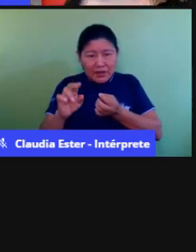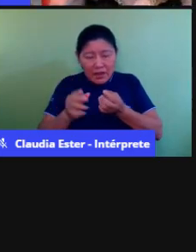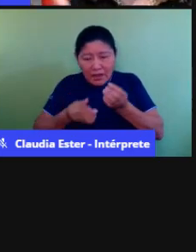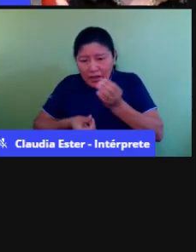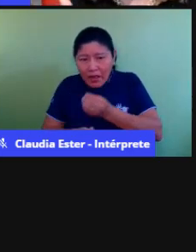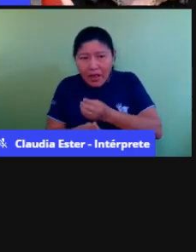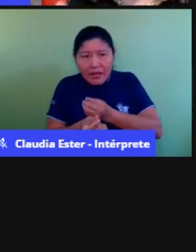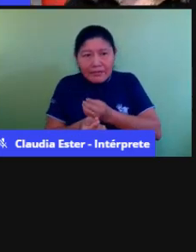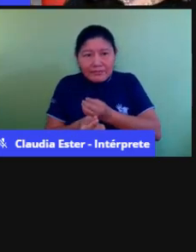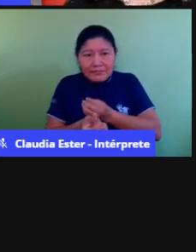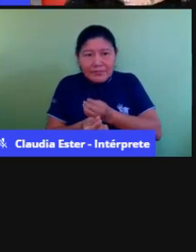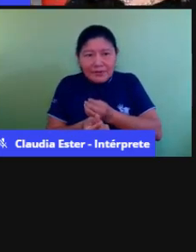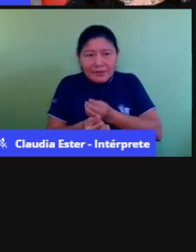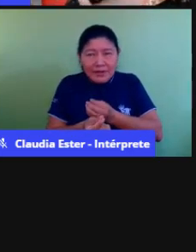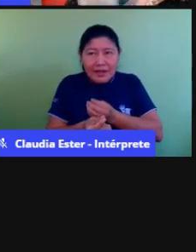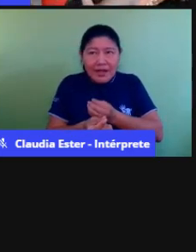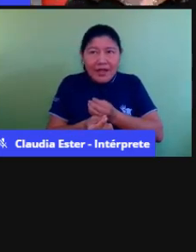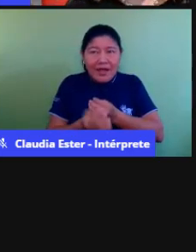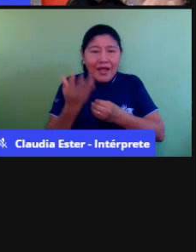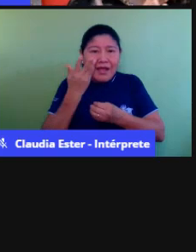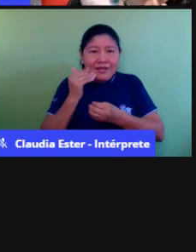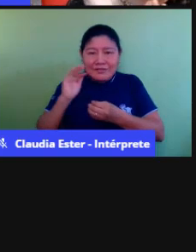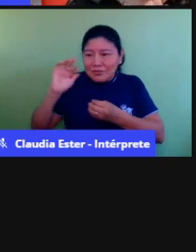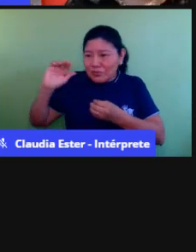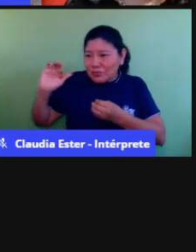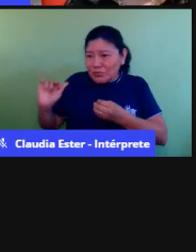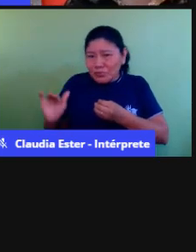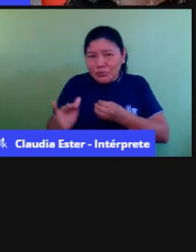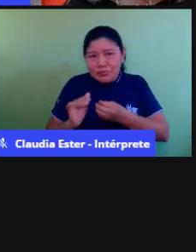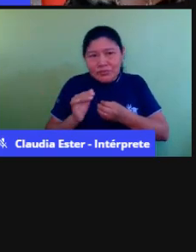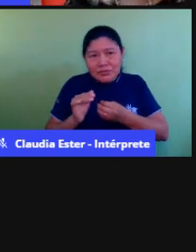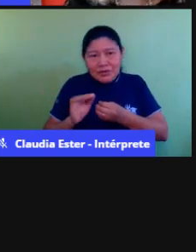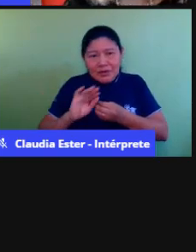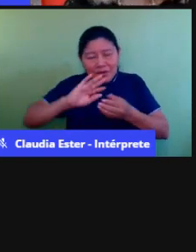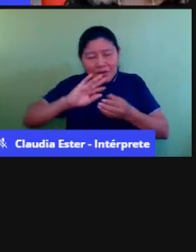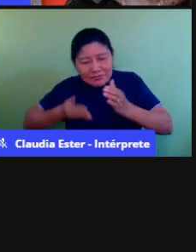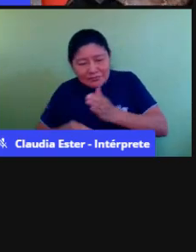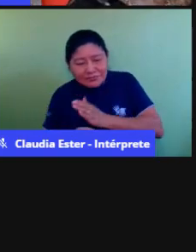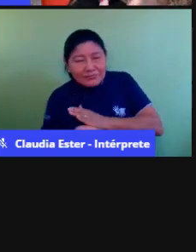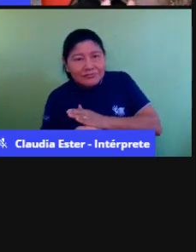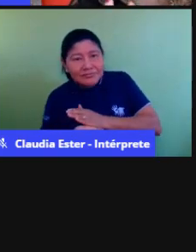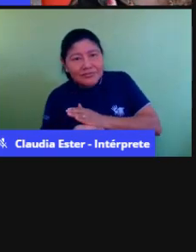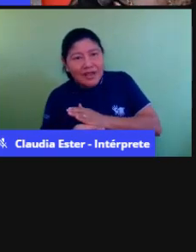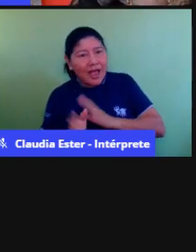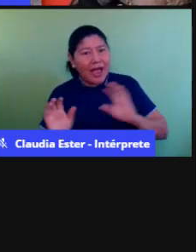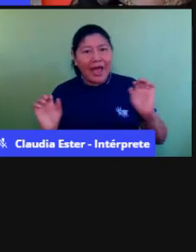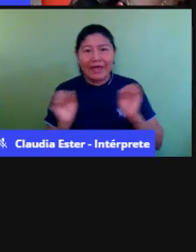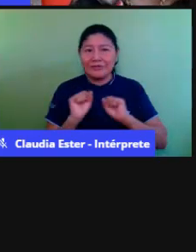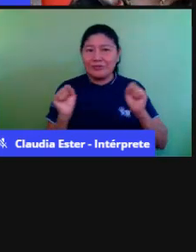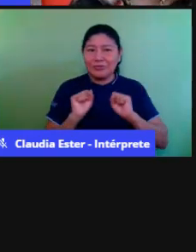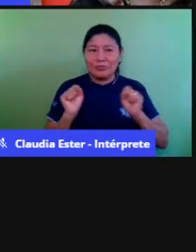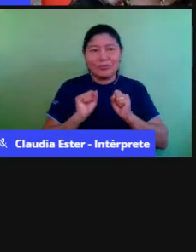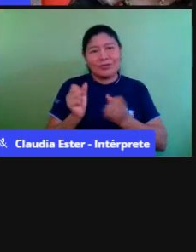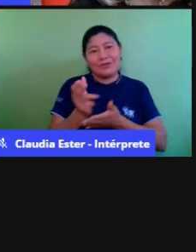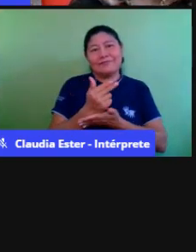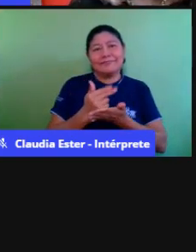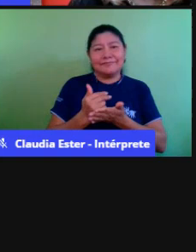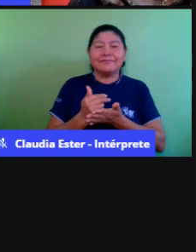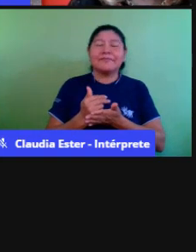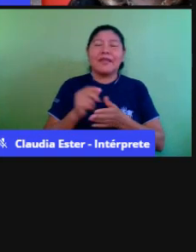esse suporte diferente. Entraram ali de baixo e foram desenhando. Importante. Explorar elementos da